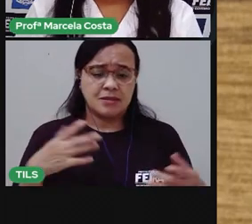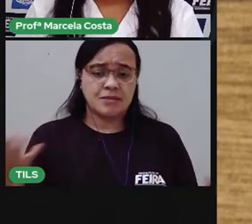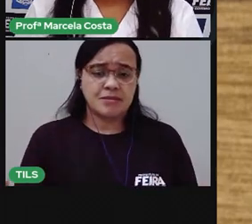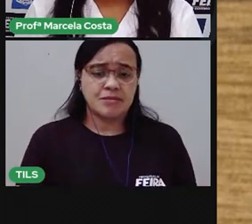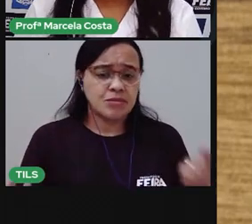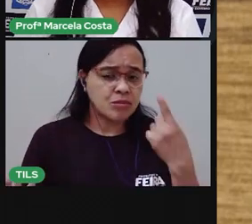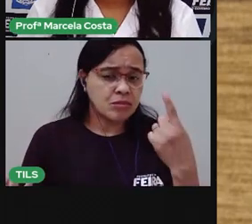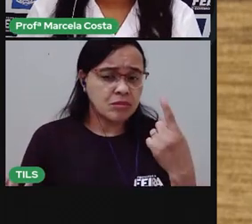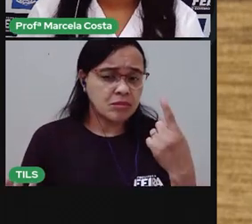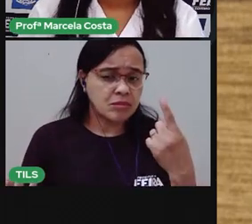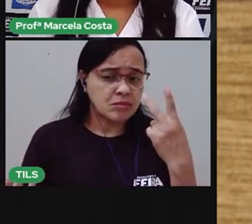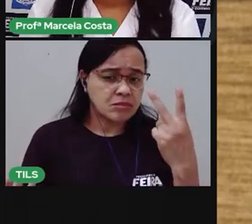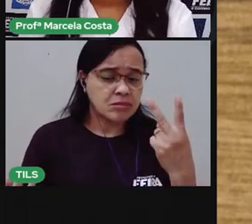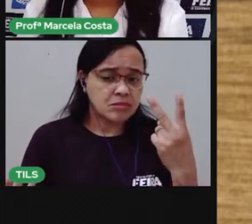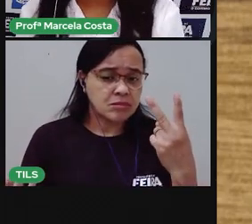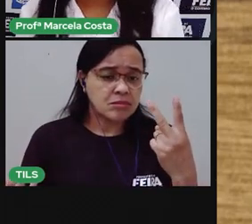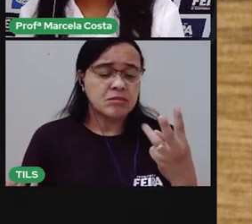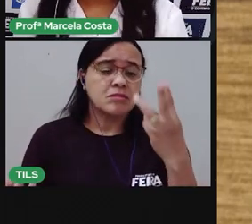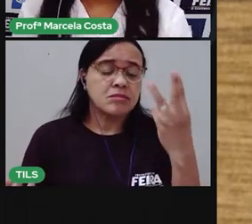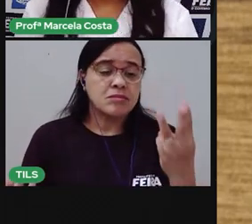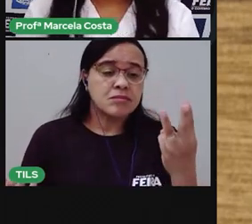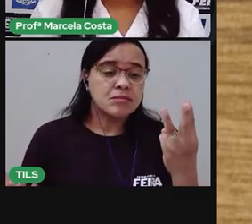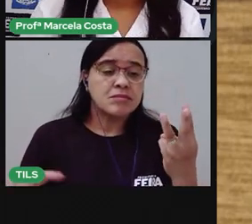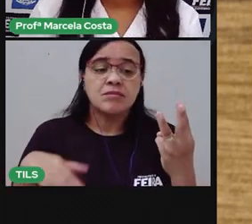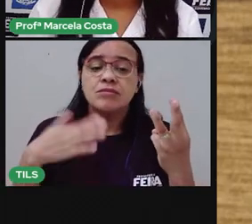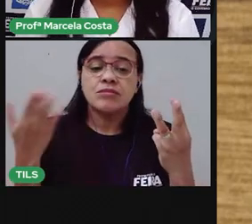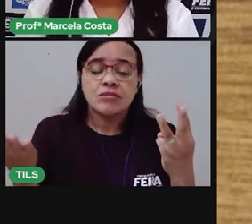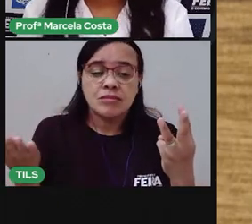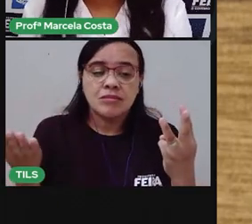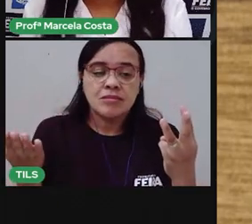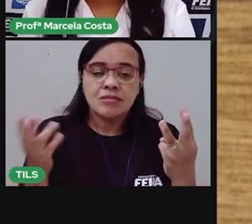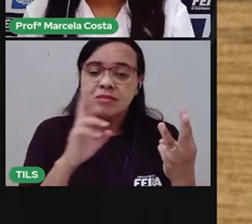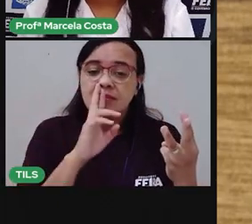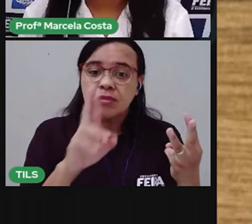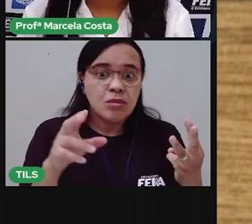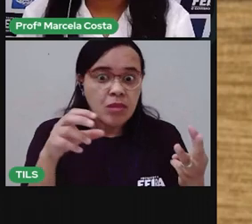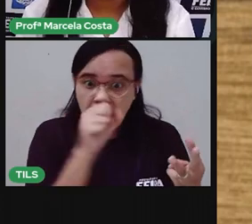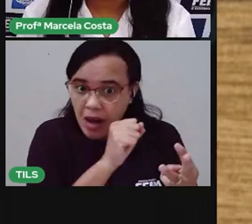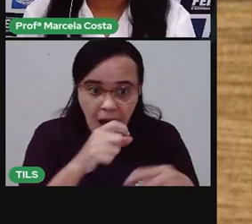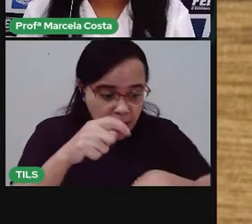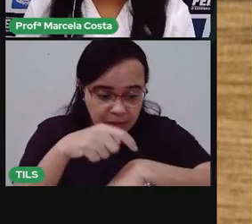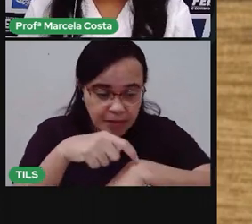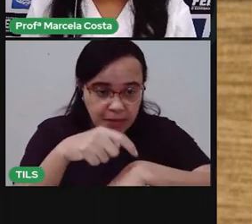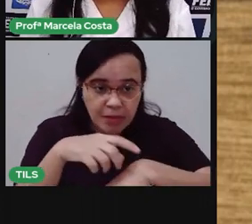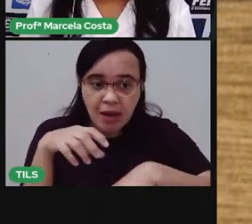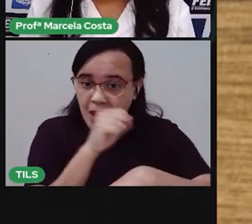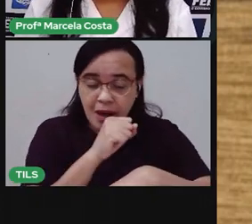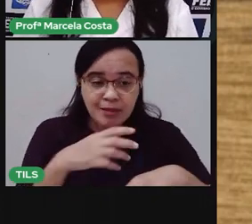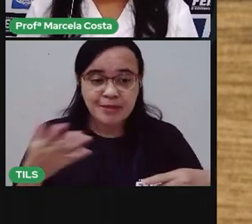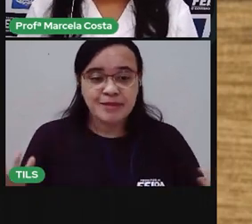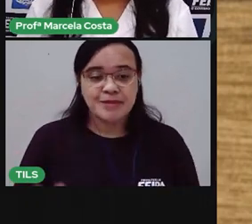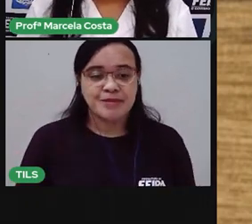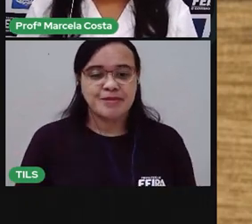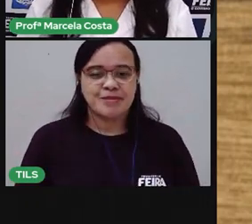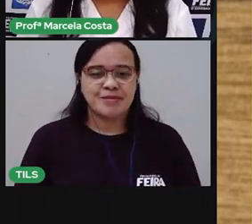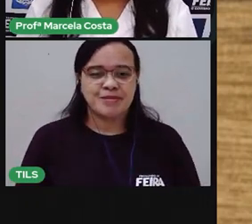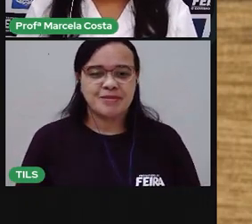a Anna duas ou três responde rápido que eu tenho que está correndo